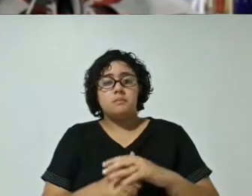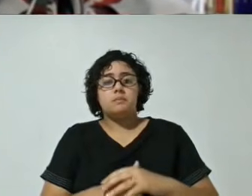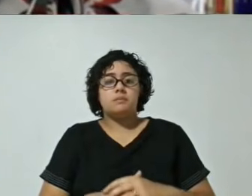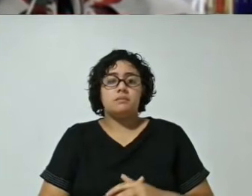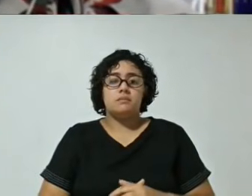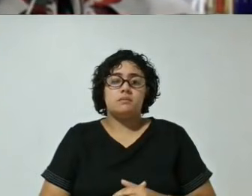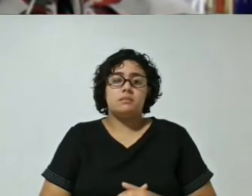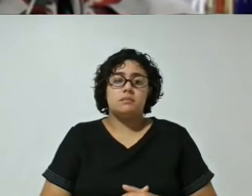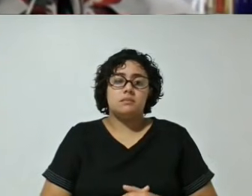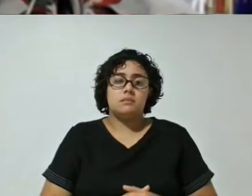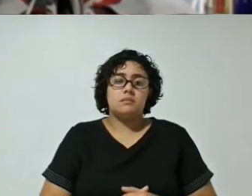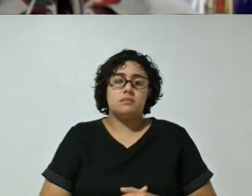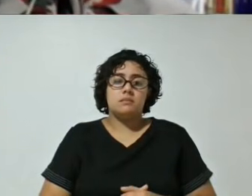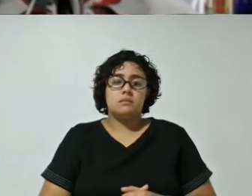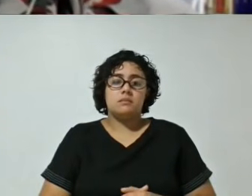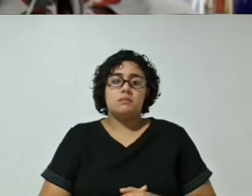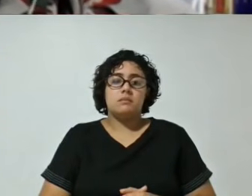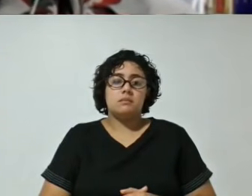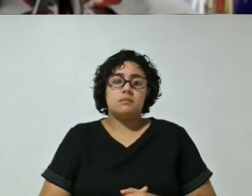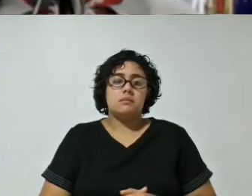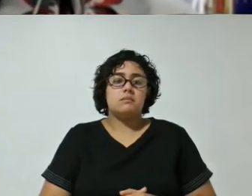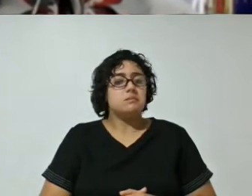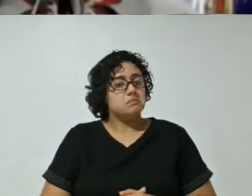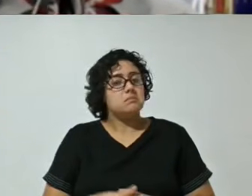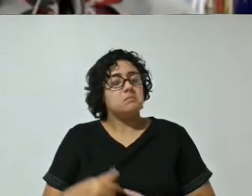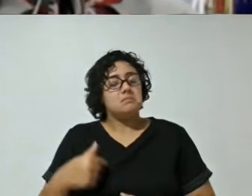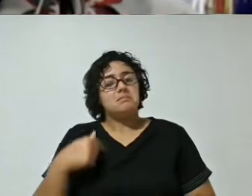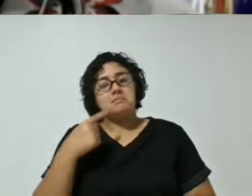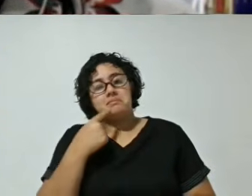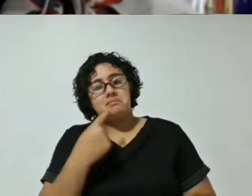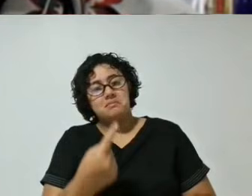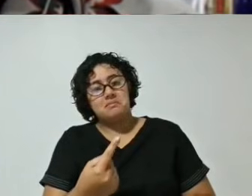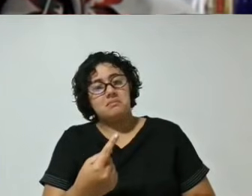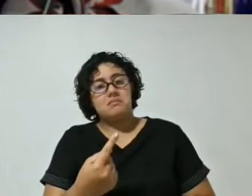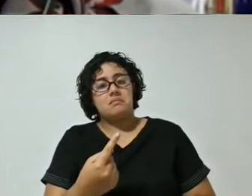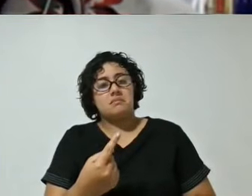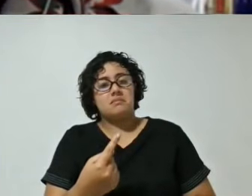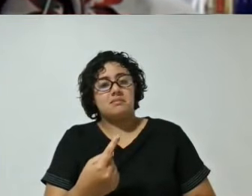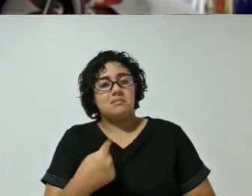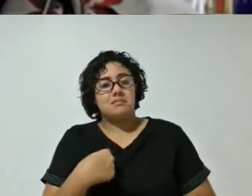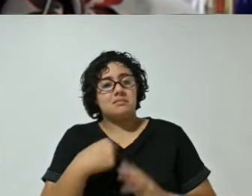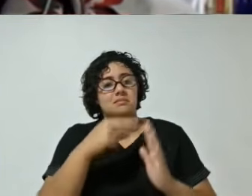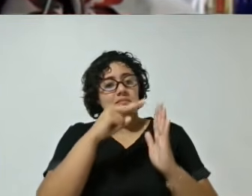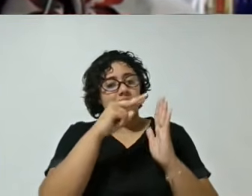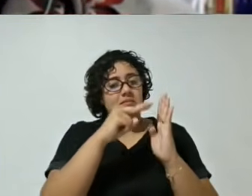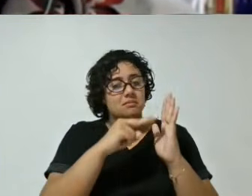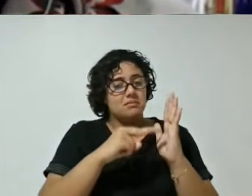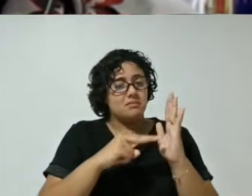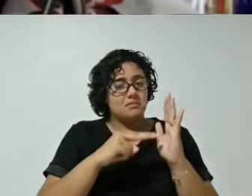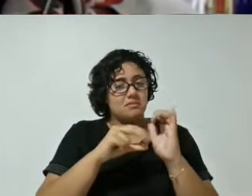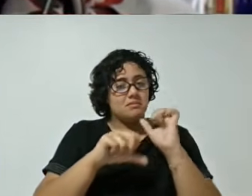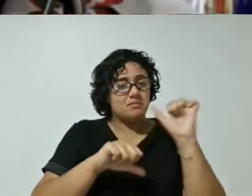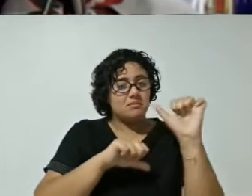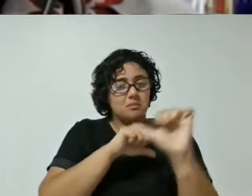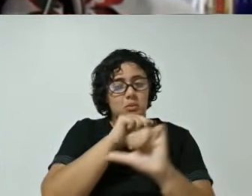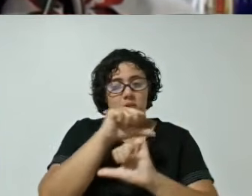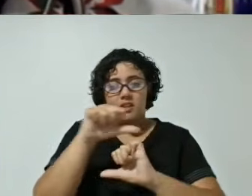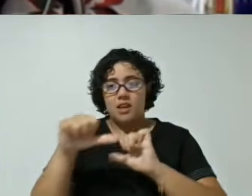E devo dizer que, se eu era um leitor, eu passei a ser um consumidor de cultura,